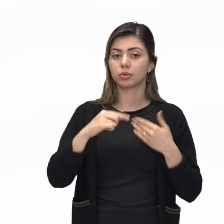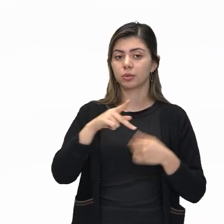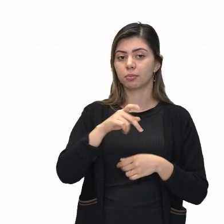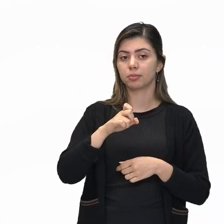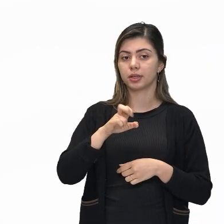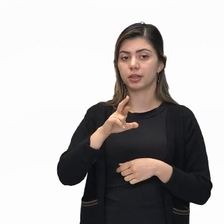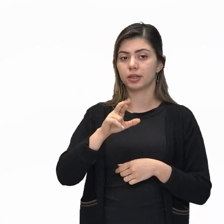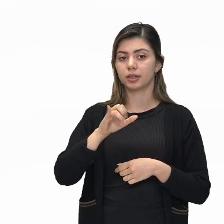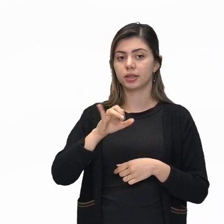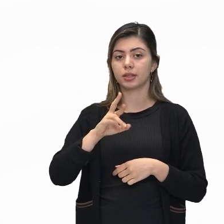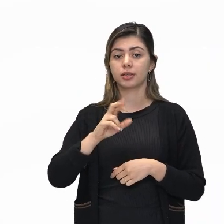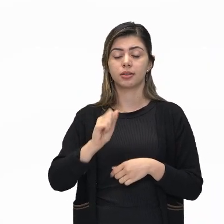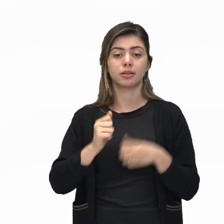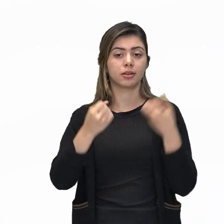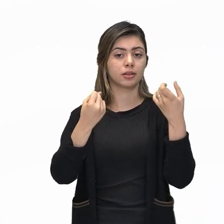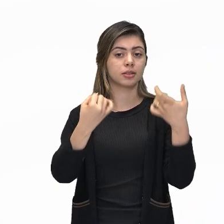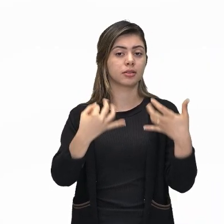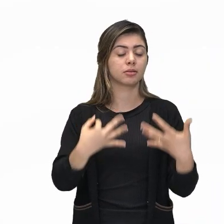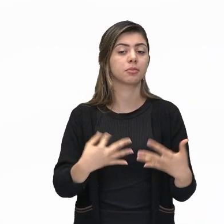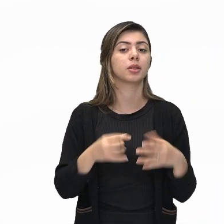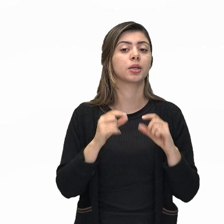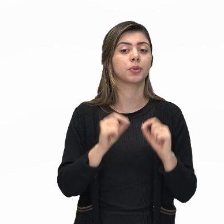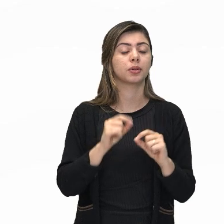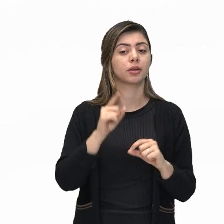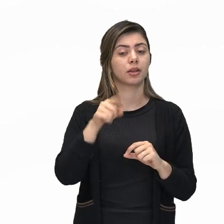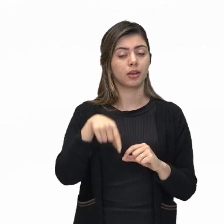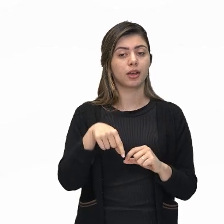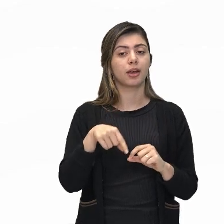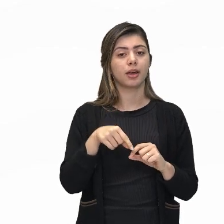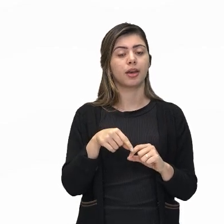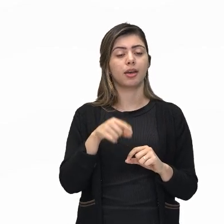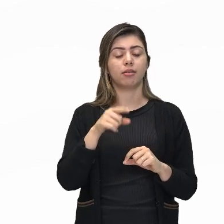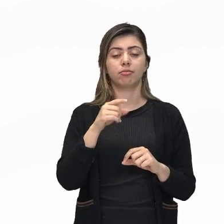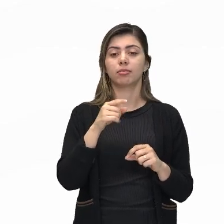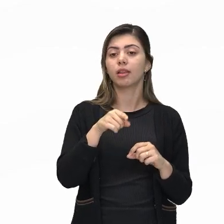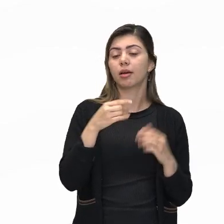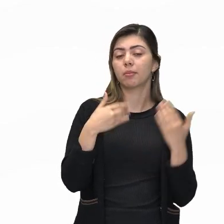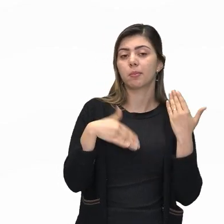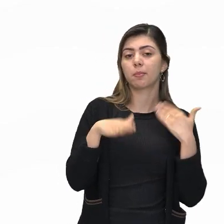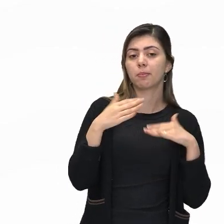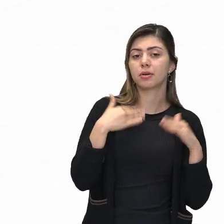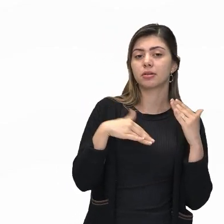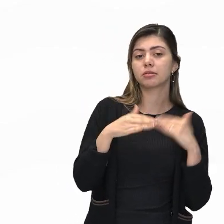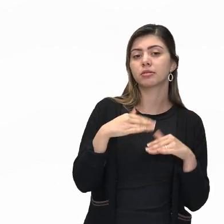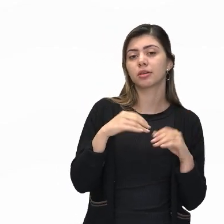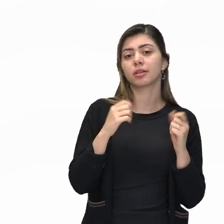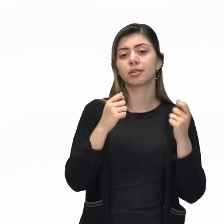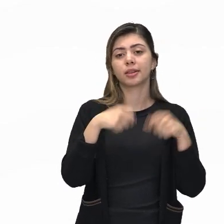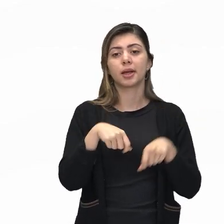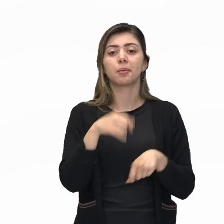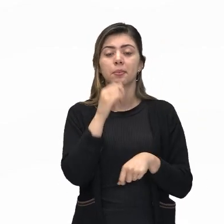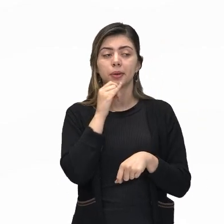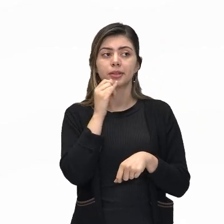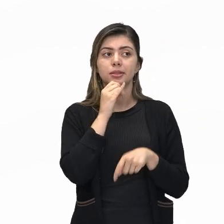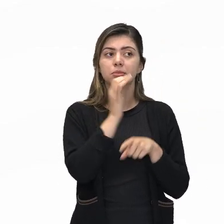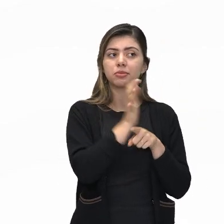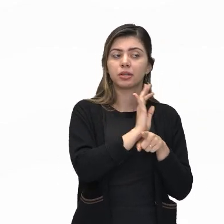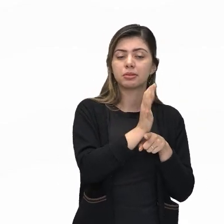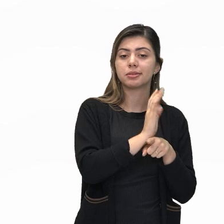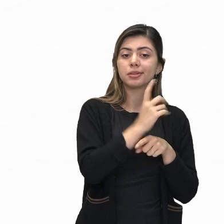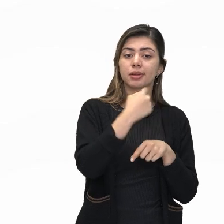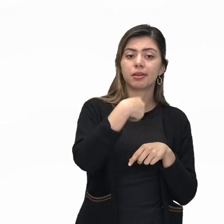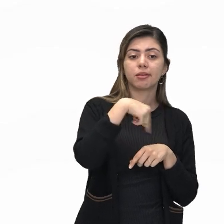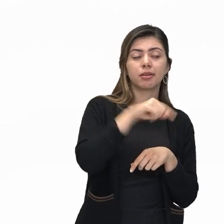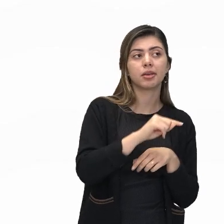observar na cartela, que ele acrescenta esse lazer passivo referindo-se ao lazer de consumo, como é o caso aí dos cinemas,